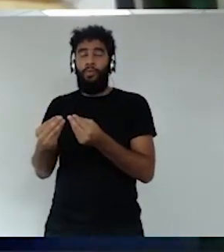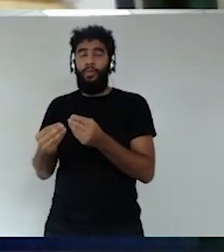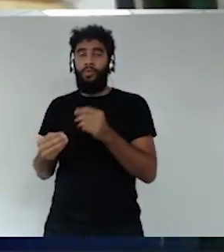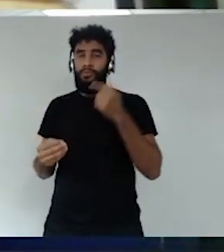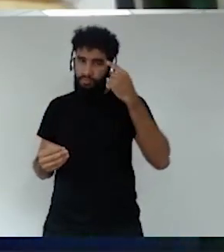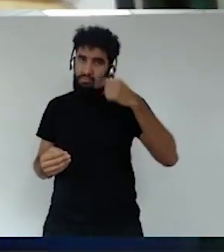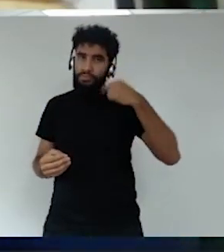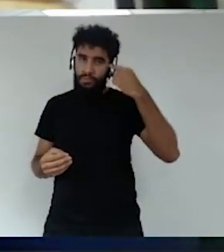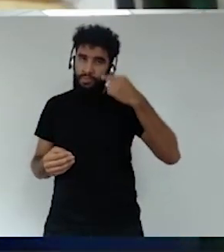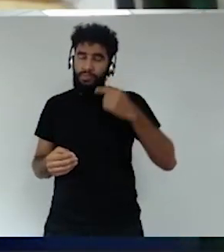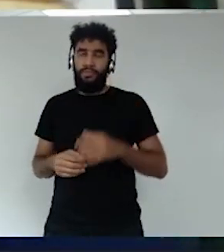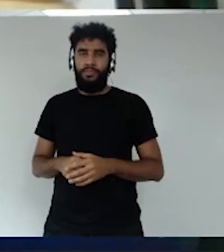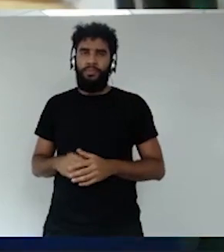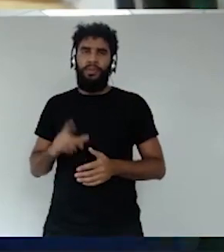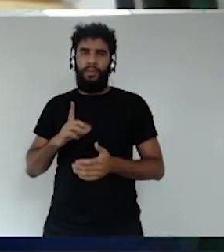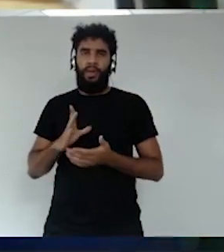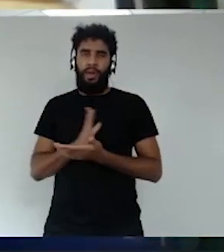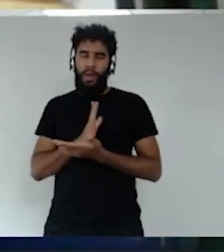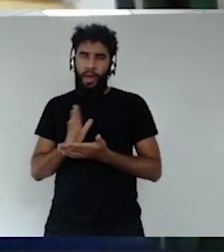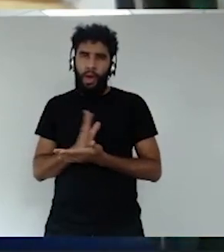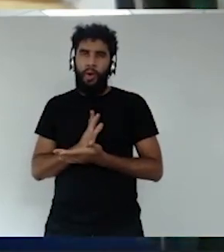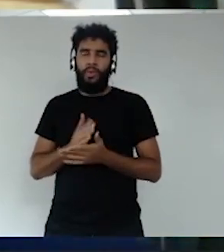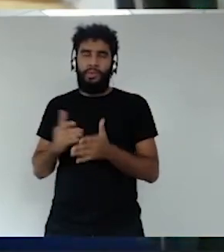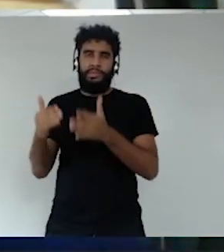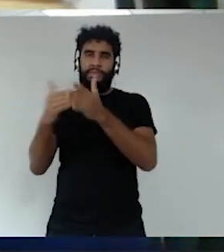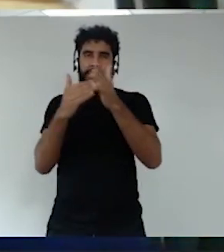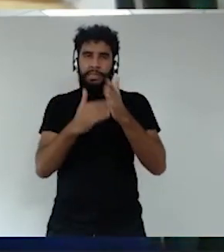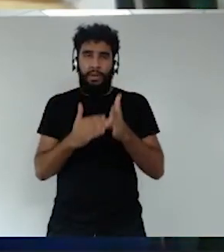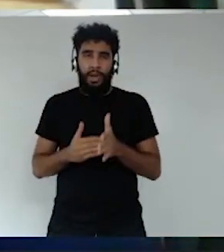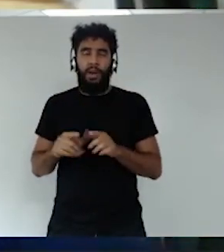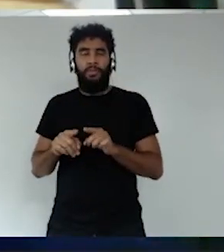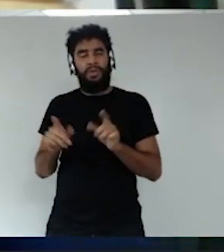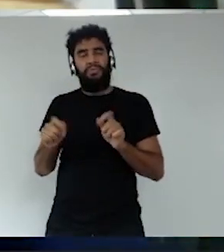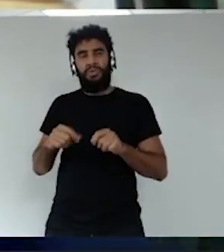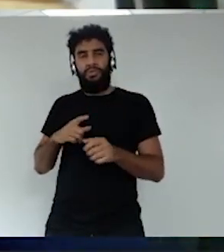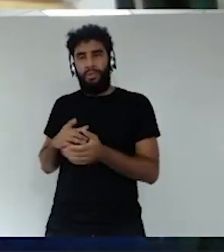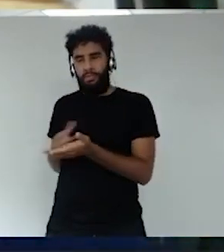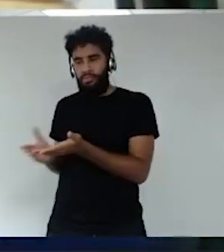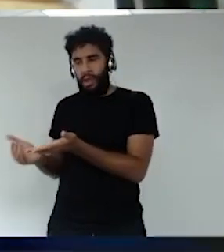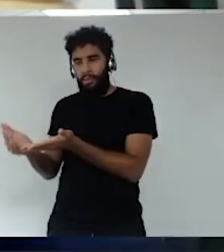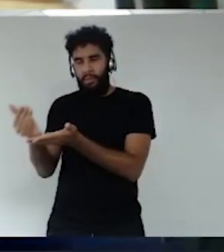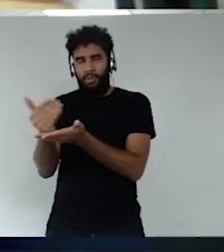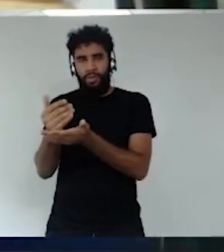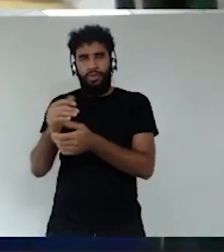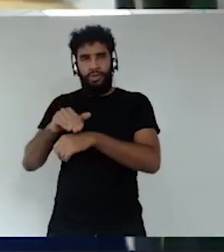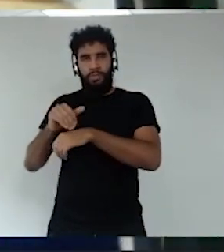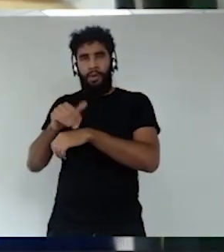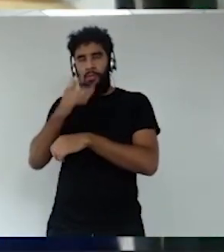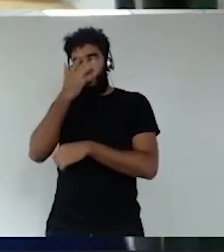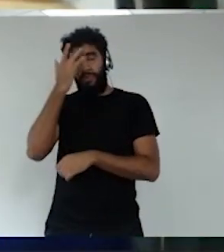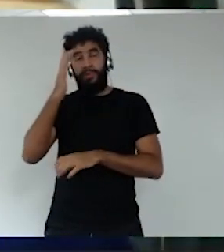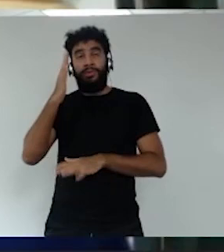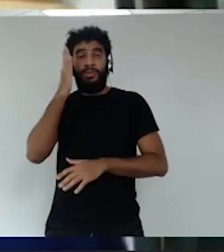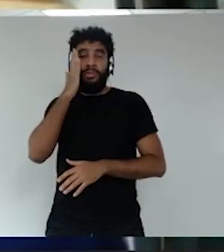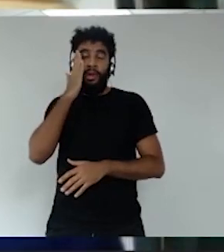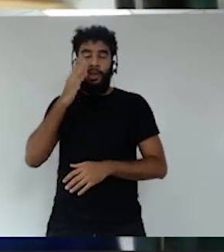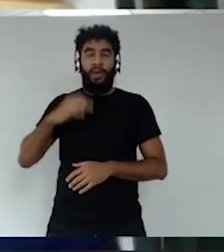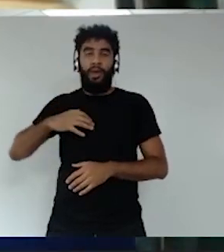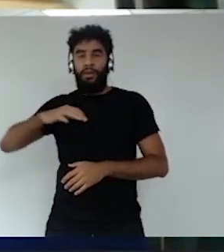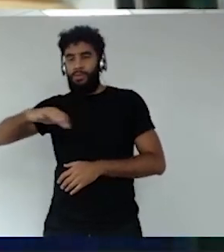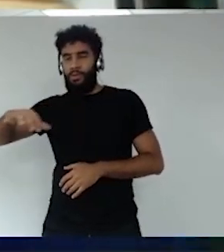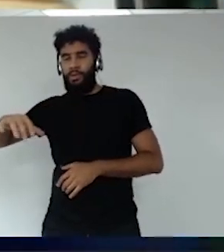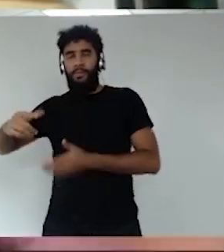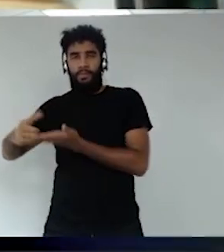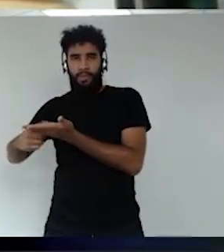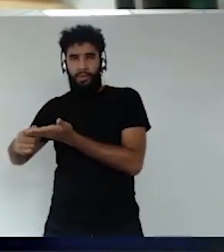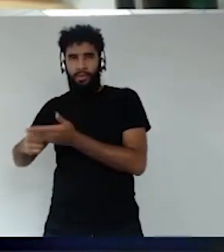alguns impedimentos para evitar captação de clientela, mas sabendo separar o momento em que você atua como